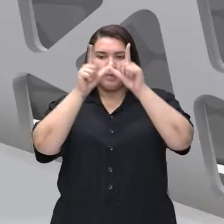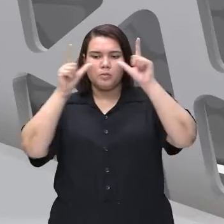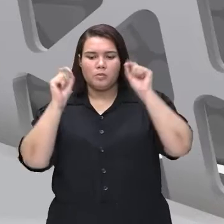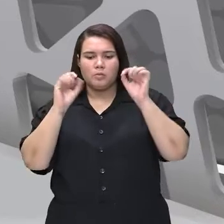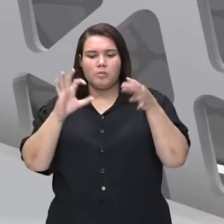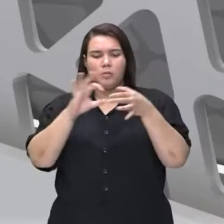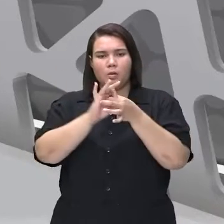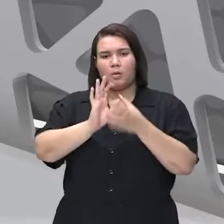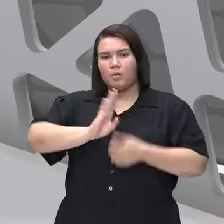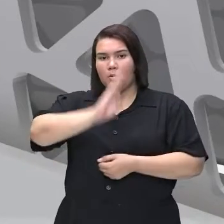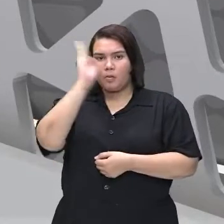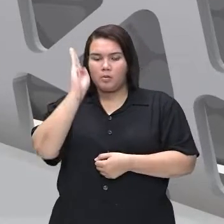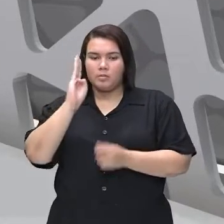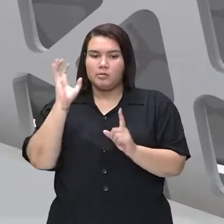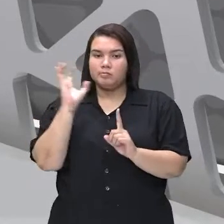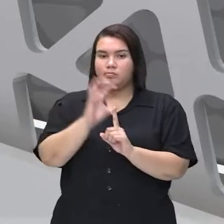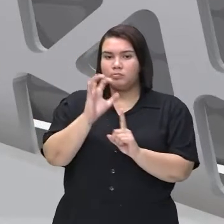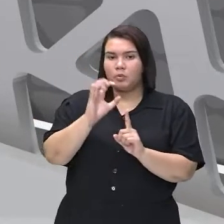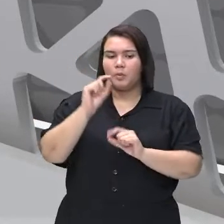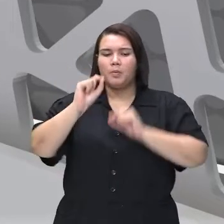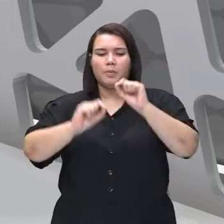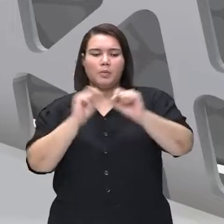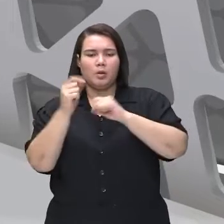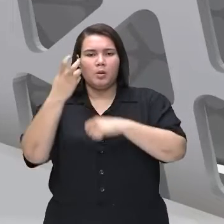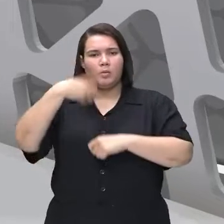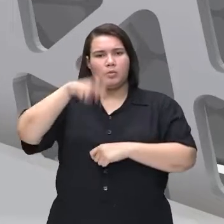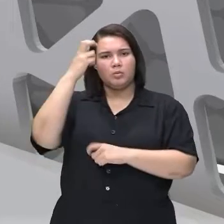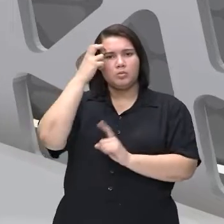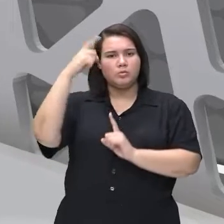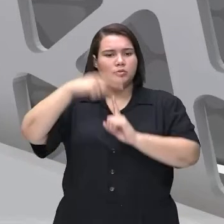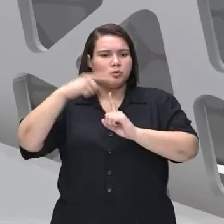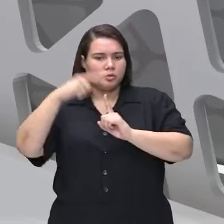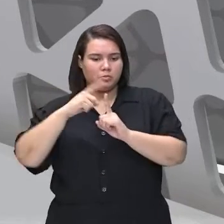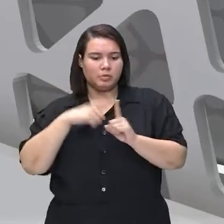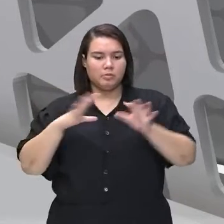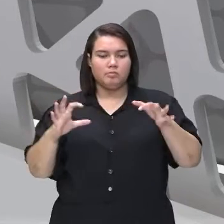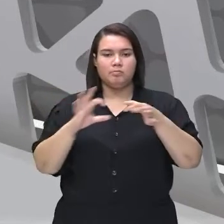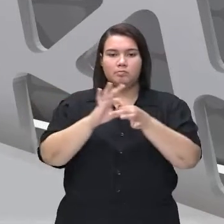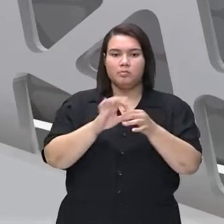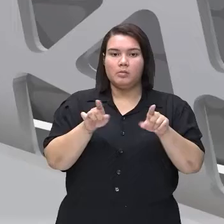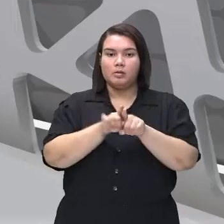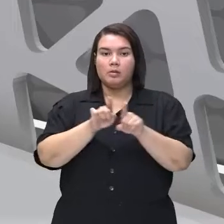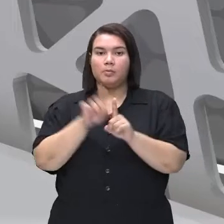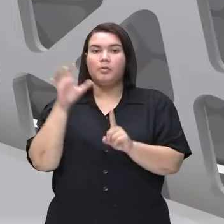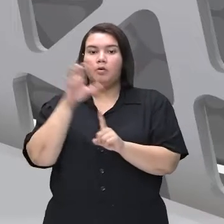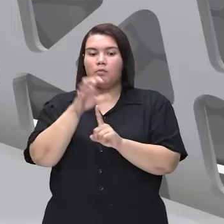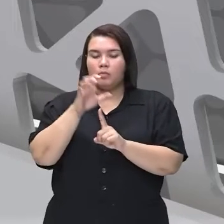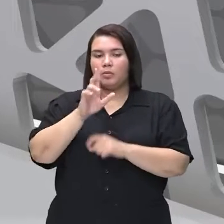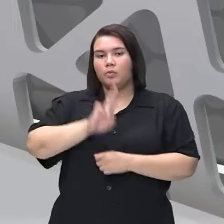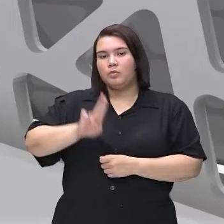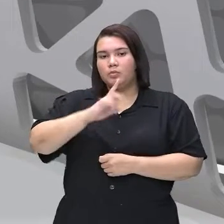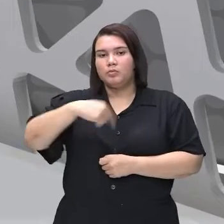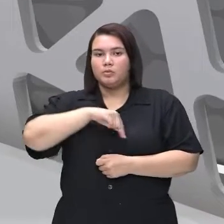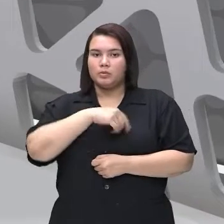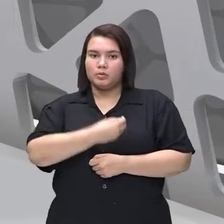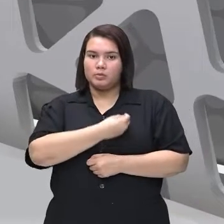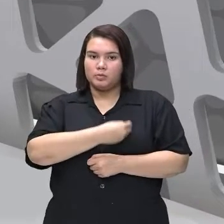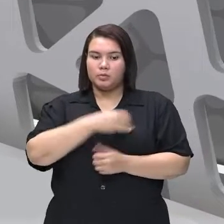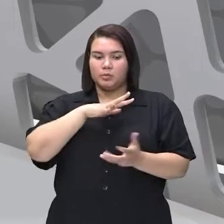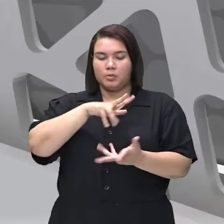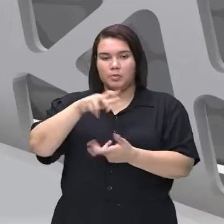grego-romana, a influência, o que é essa cultura grego-romana e a influência dela na nossa vida aqui no